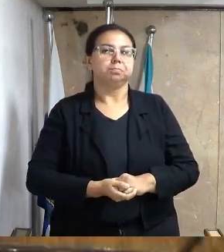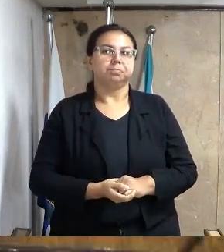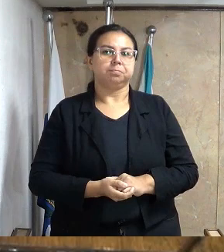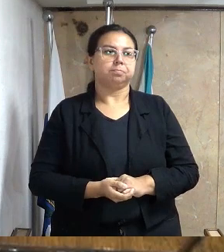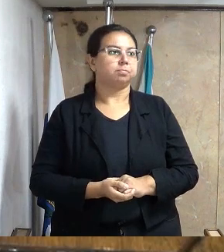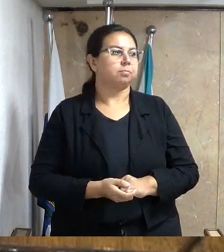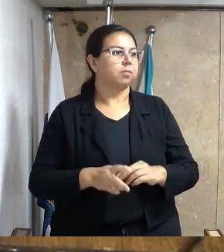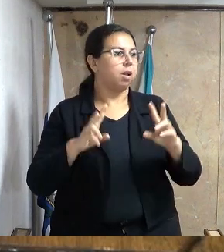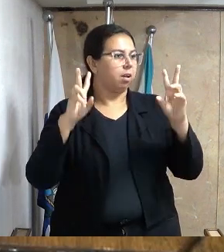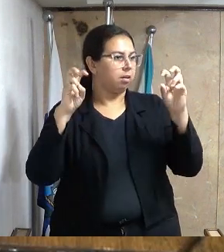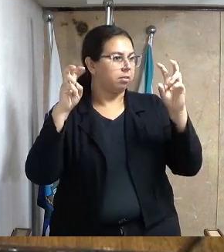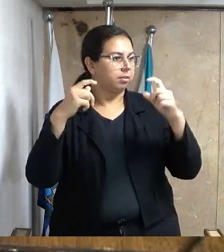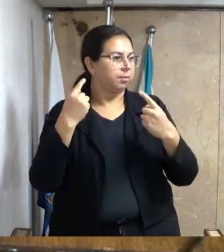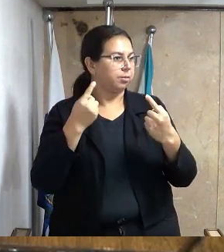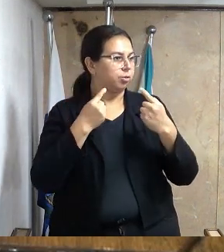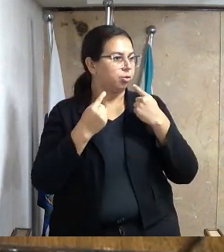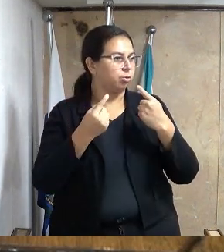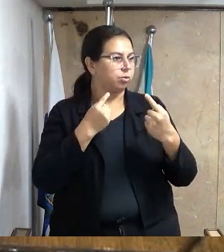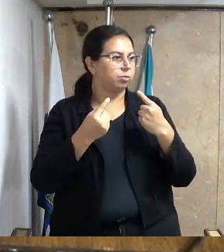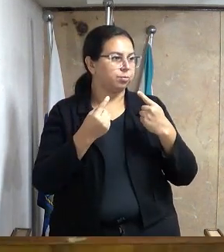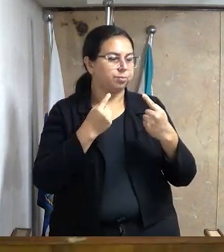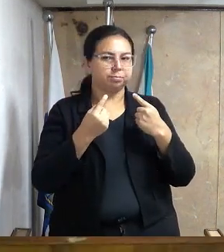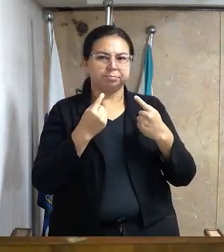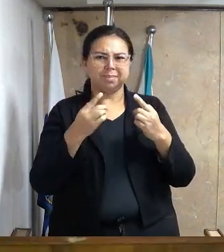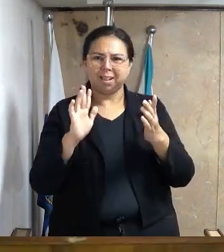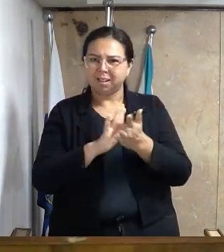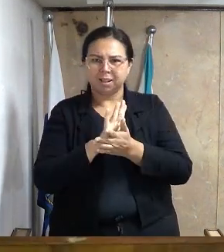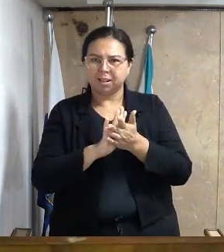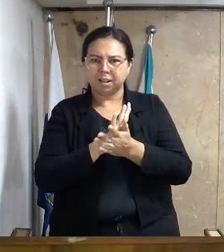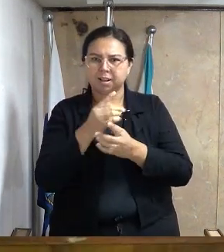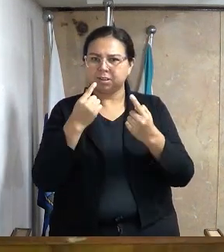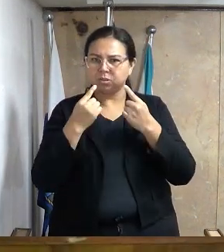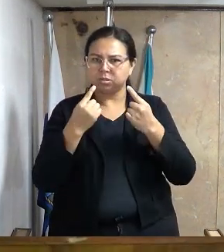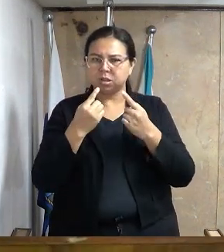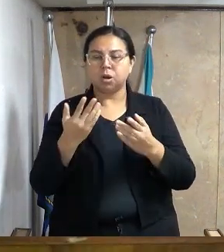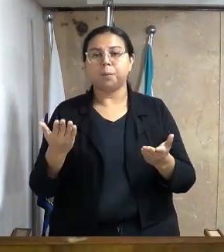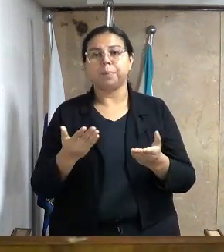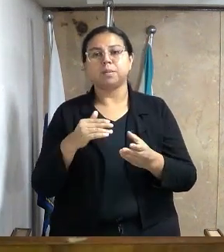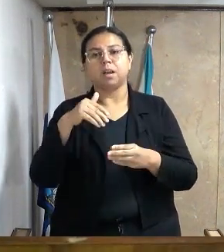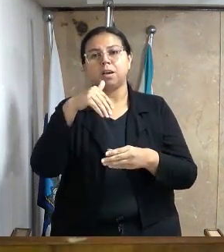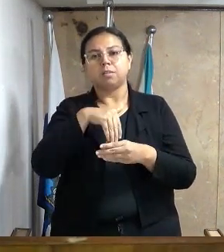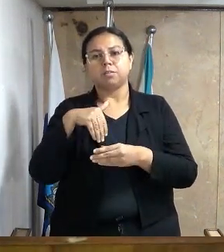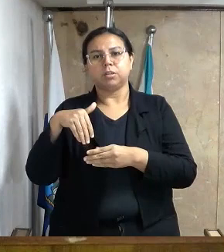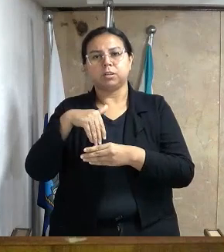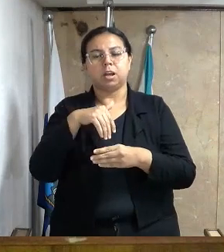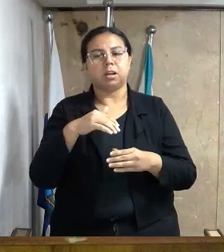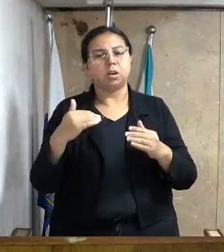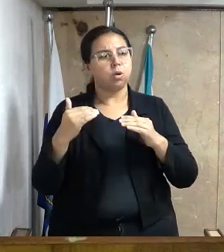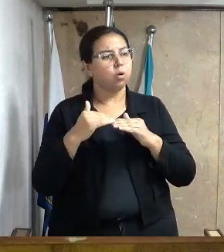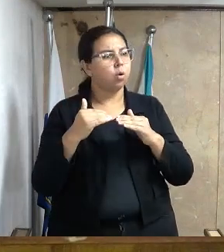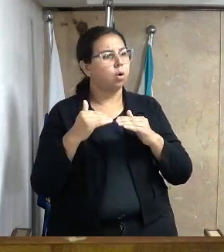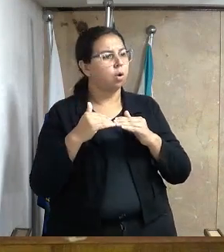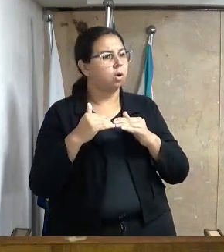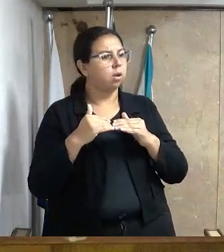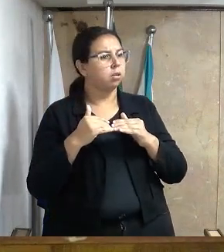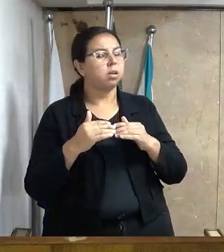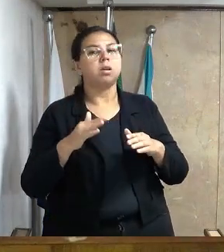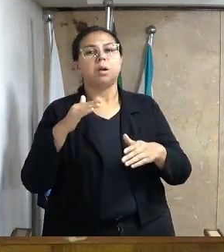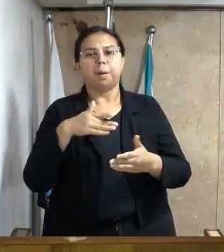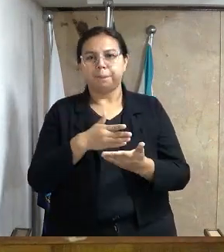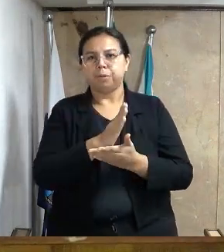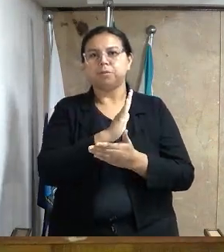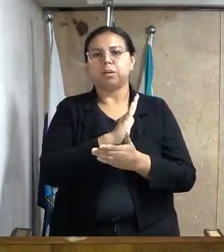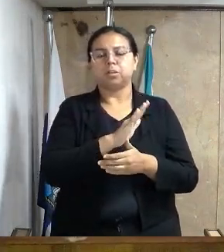A matéria encontra-se em discussão. Não haveram o que queira discutir, a matéria encontra-se em votação. Vereadores que aprovam, permaneçam como estão. Aprovado por